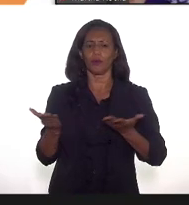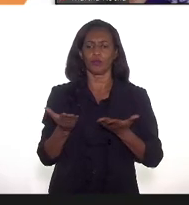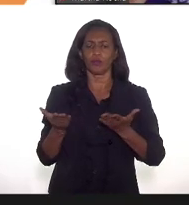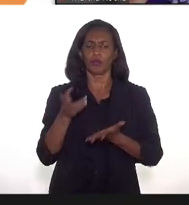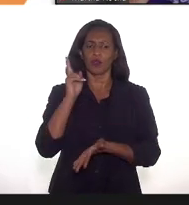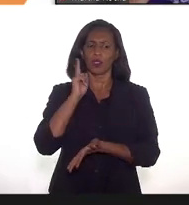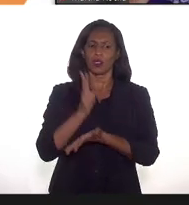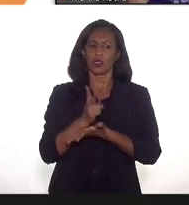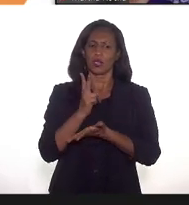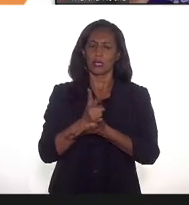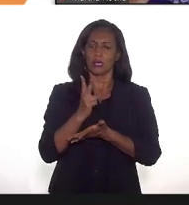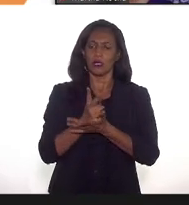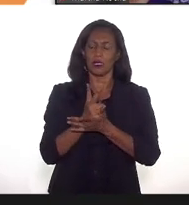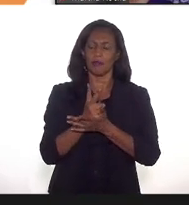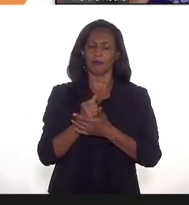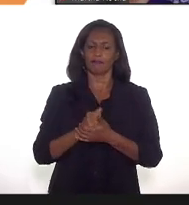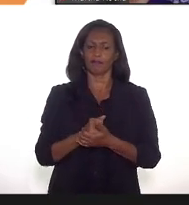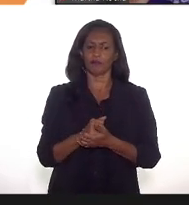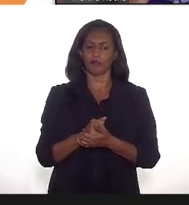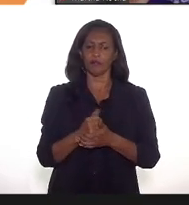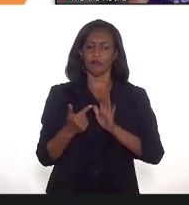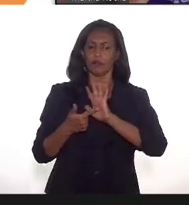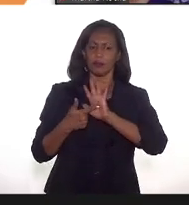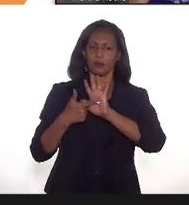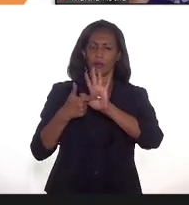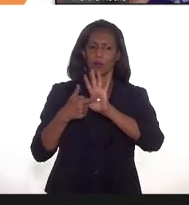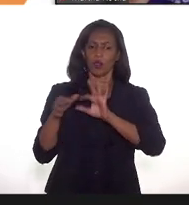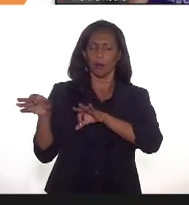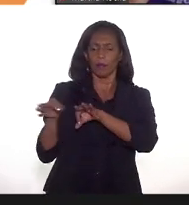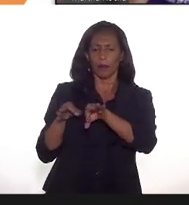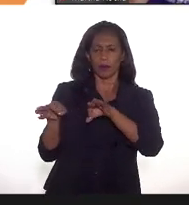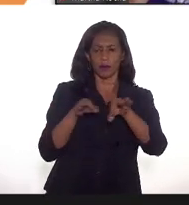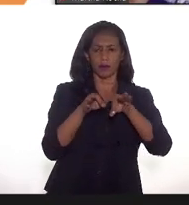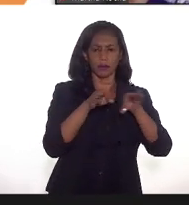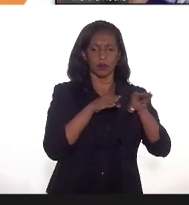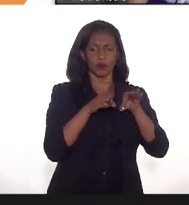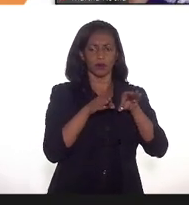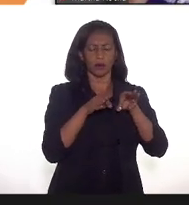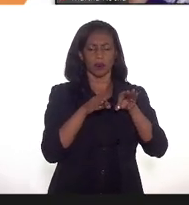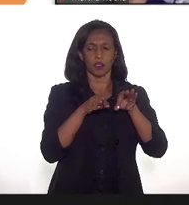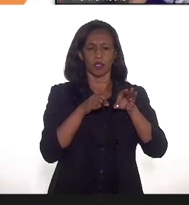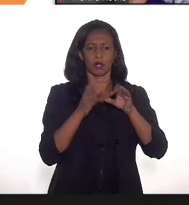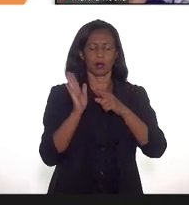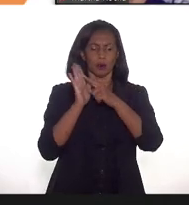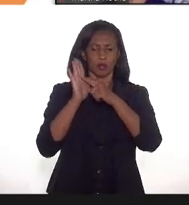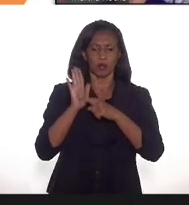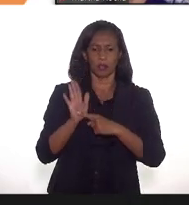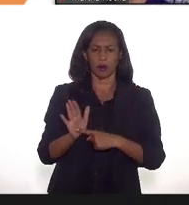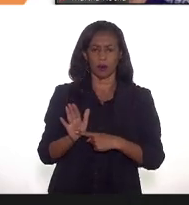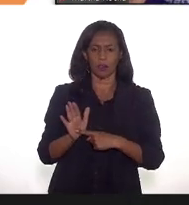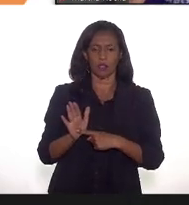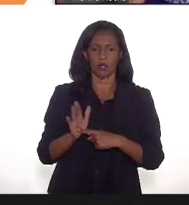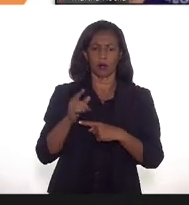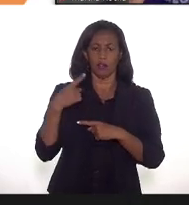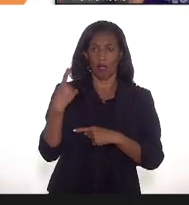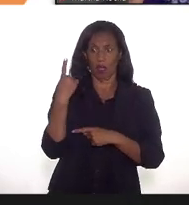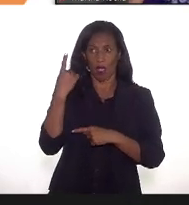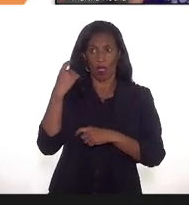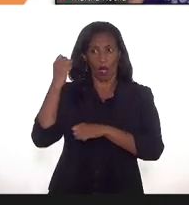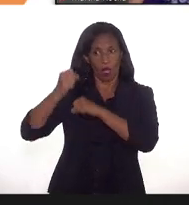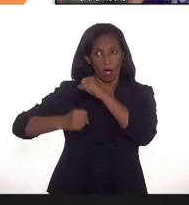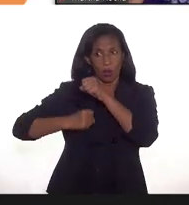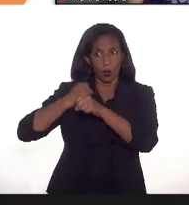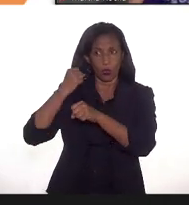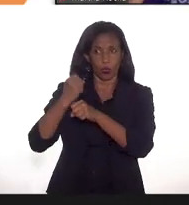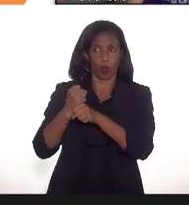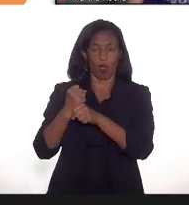sempre contextualizando os instrumentos de planejamento que perpassam do plano plurianual, chegando